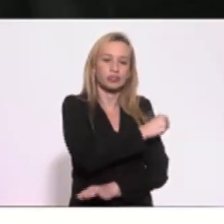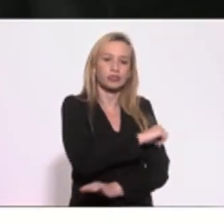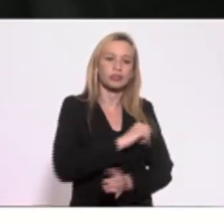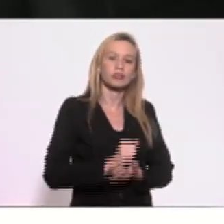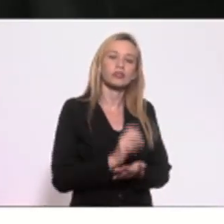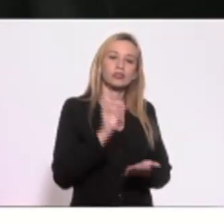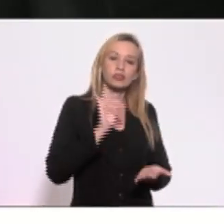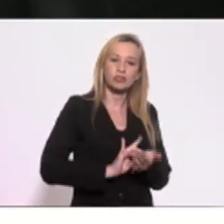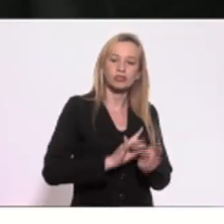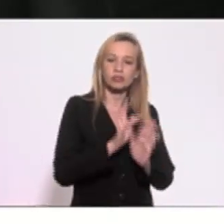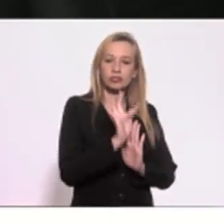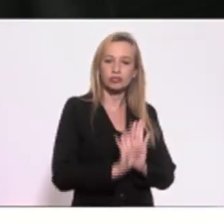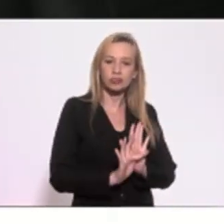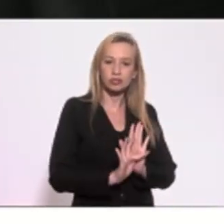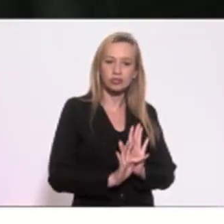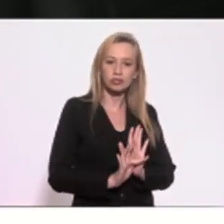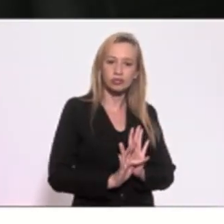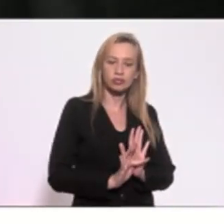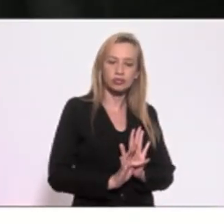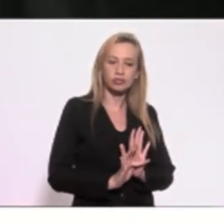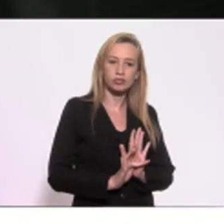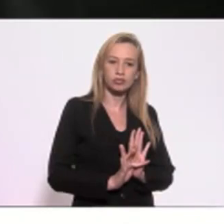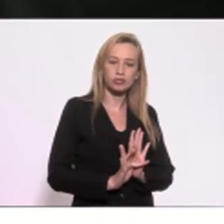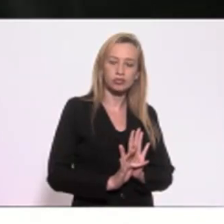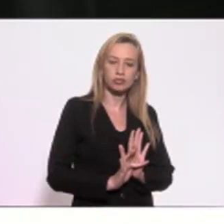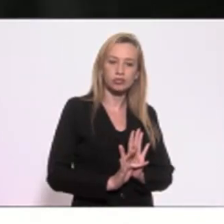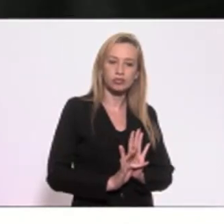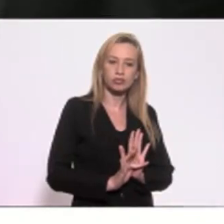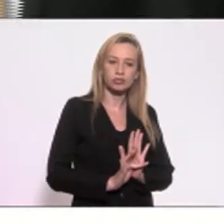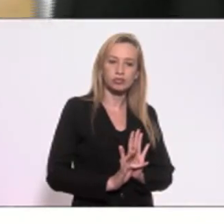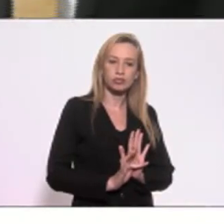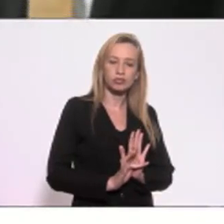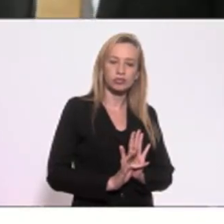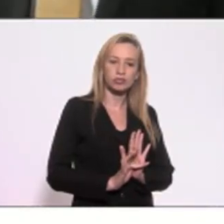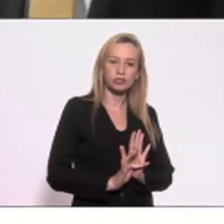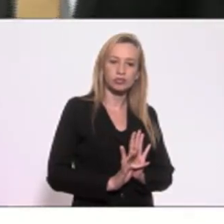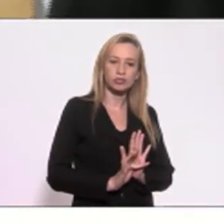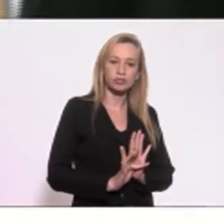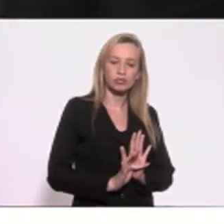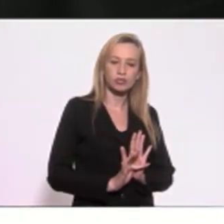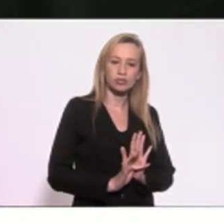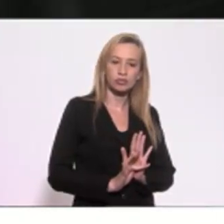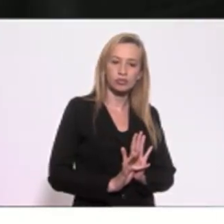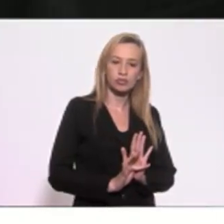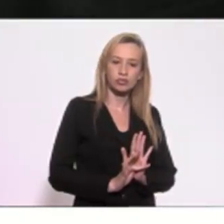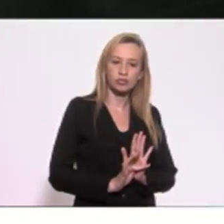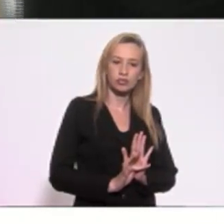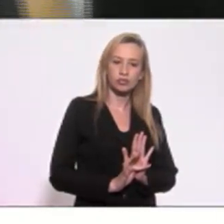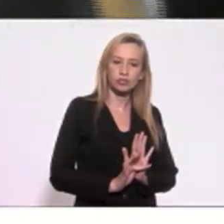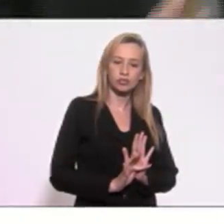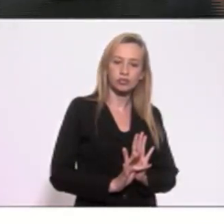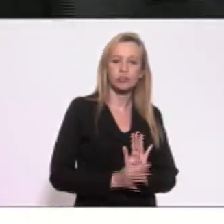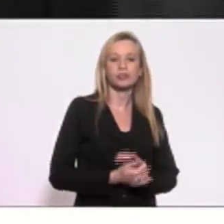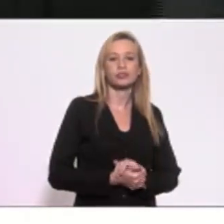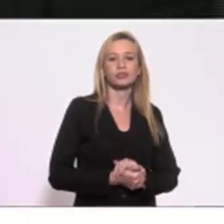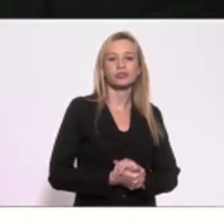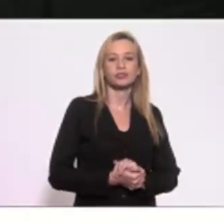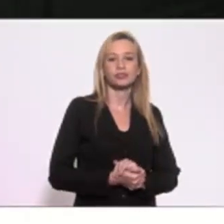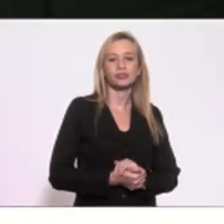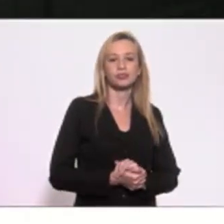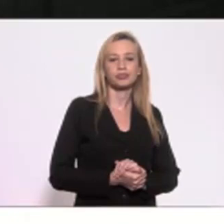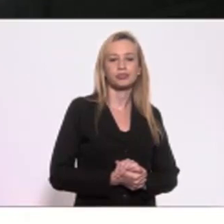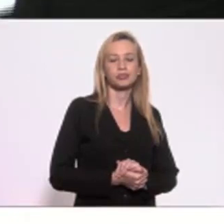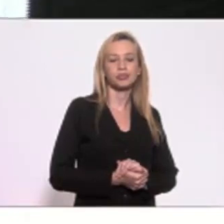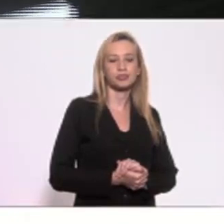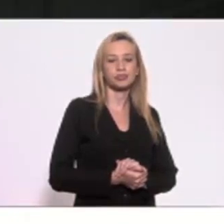original do projeto. Então, o parecer é pela incorporação da emenda da deputada enfermeira Rejane, senhor presidente. Com